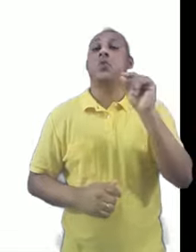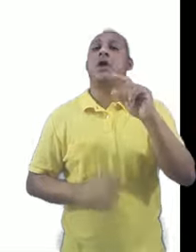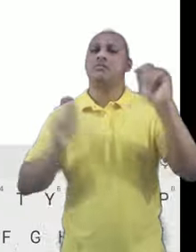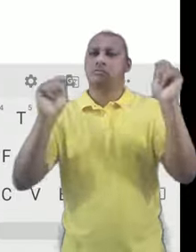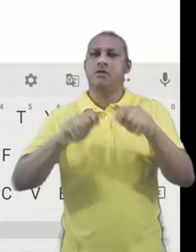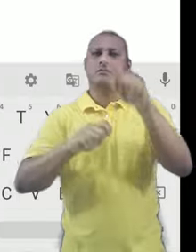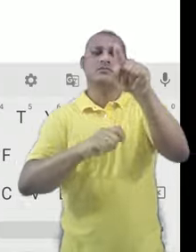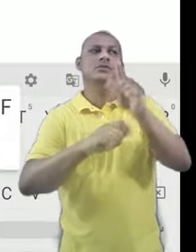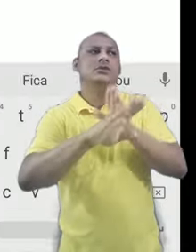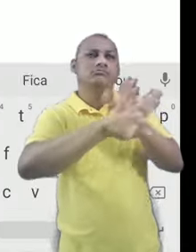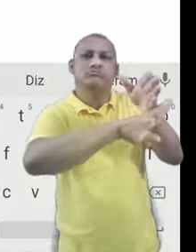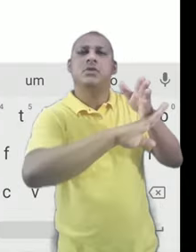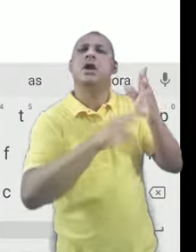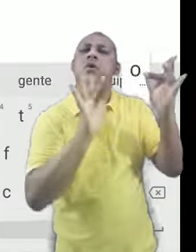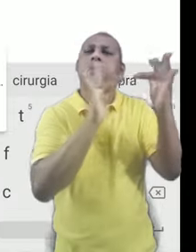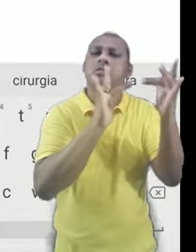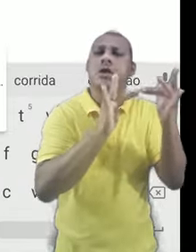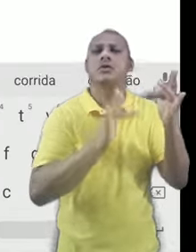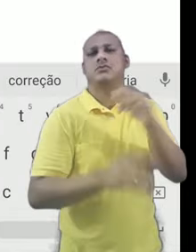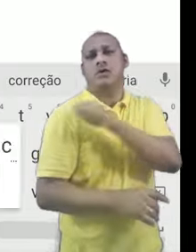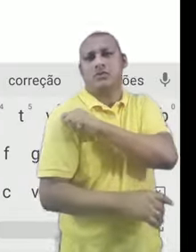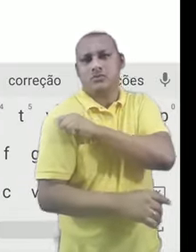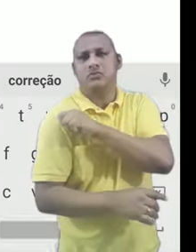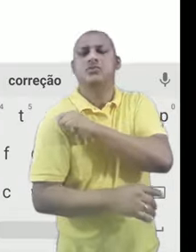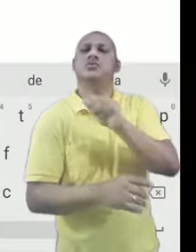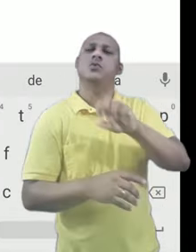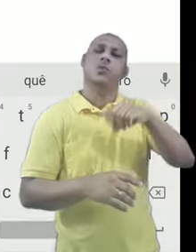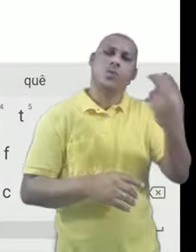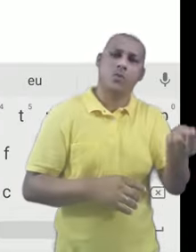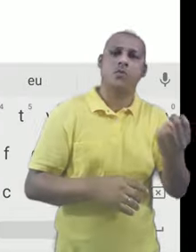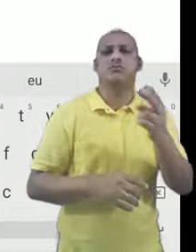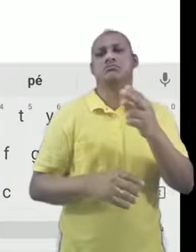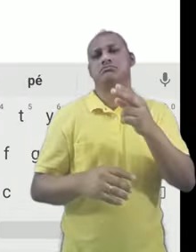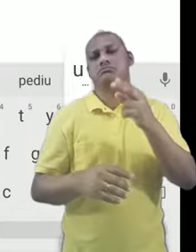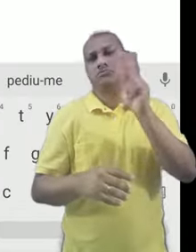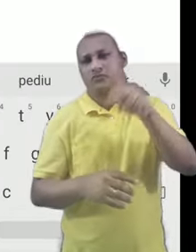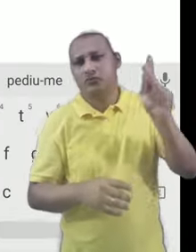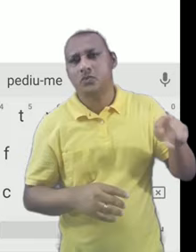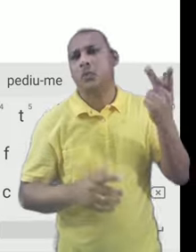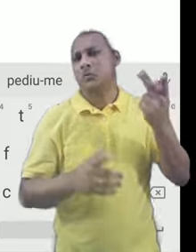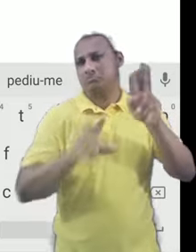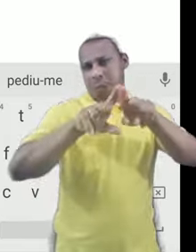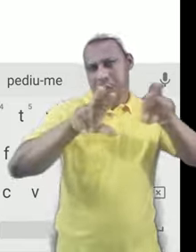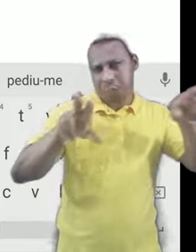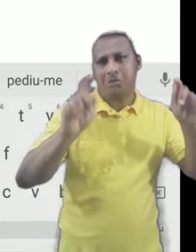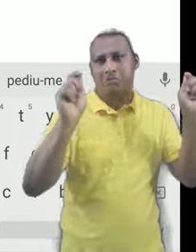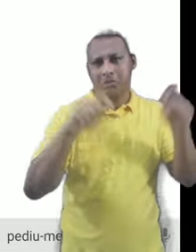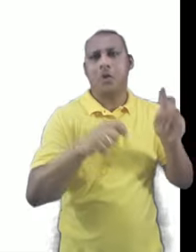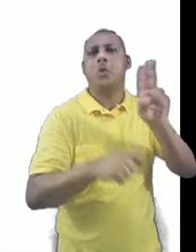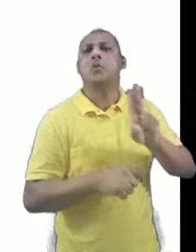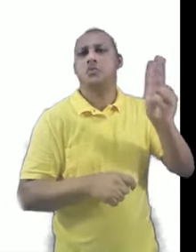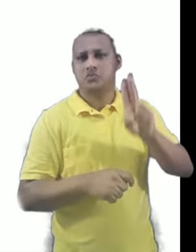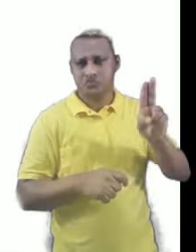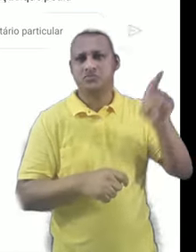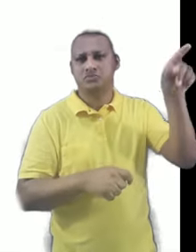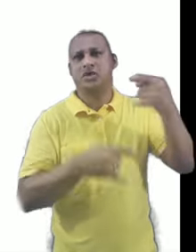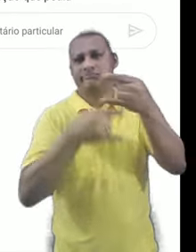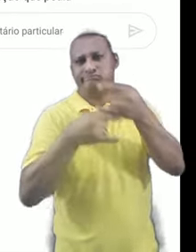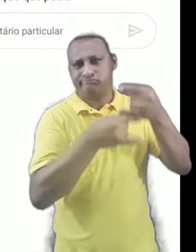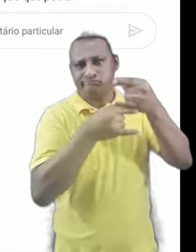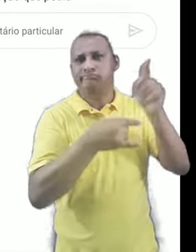seu professor via comentários particulares nas atividades e com ele os colegas de turma havia MIT integrada ao clássico